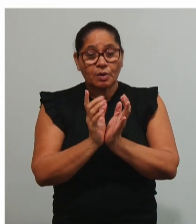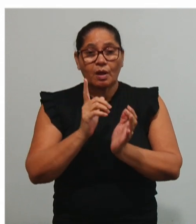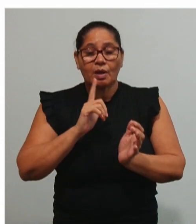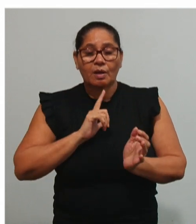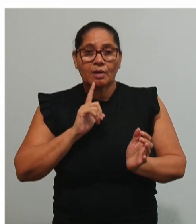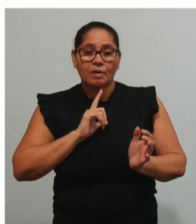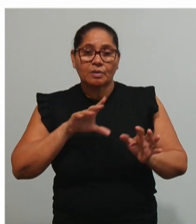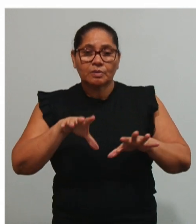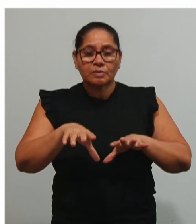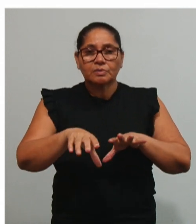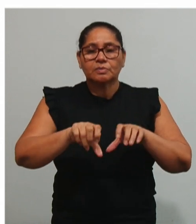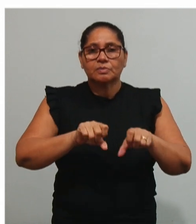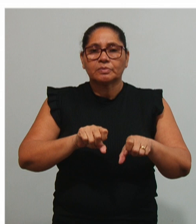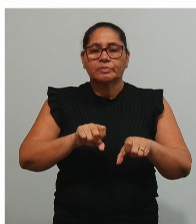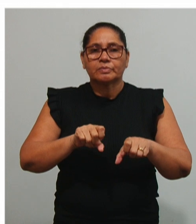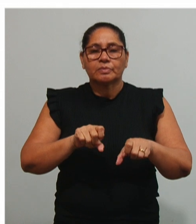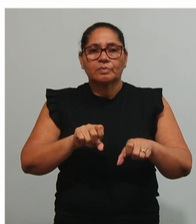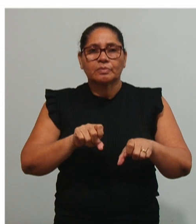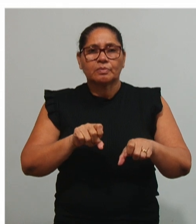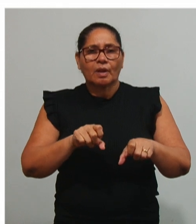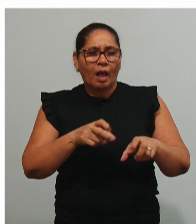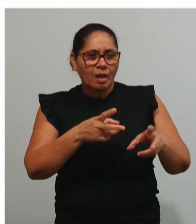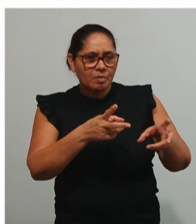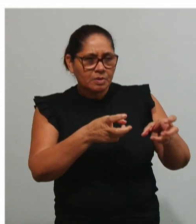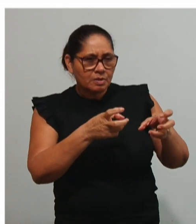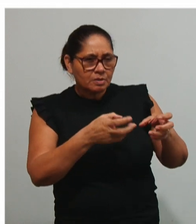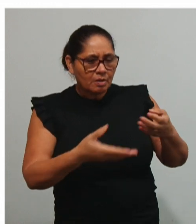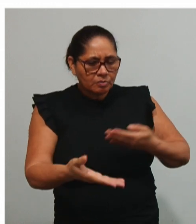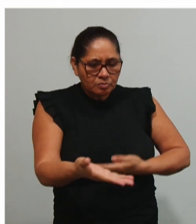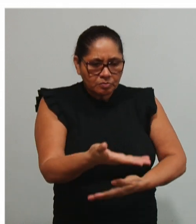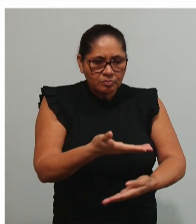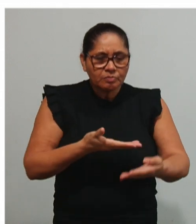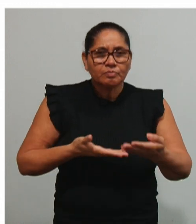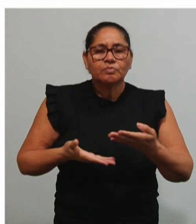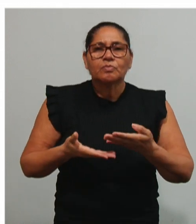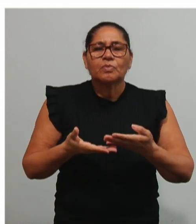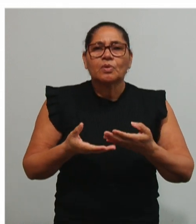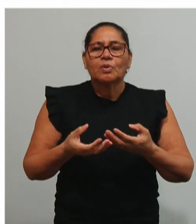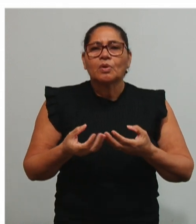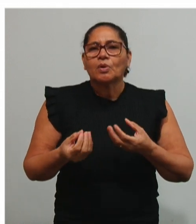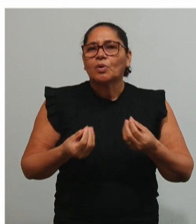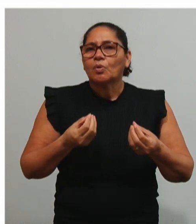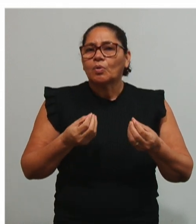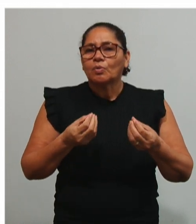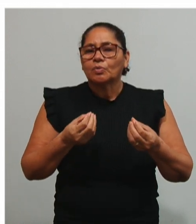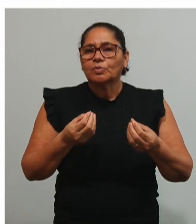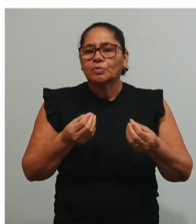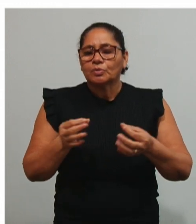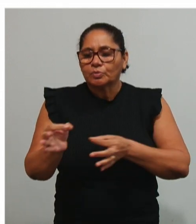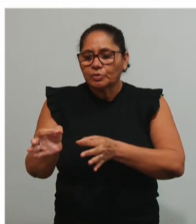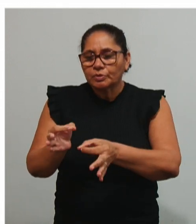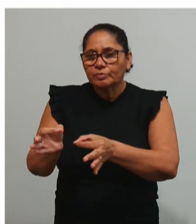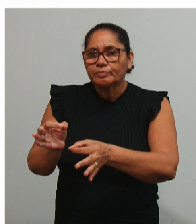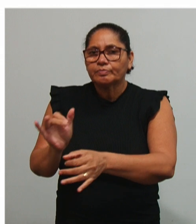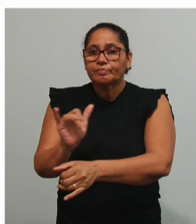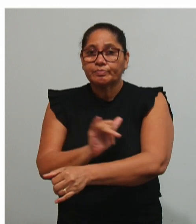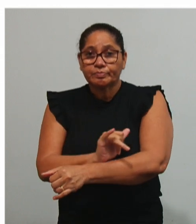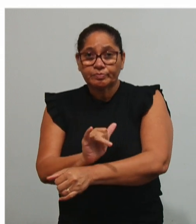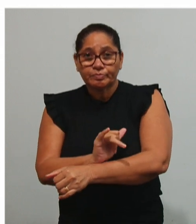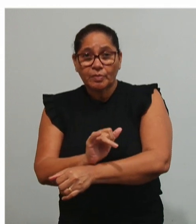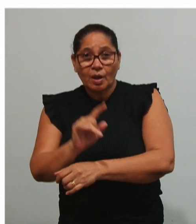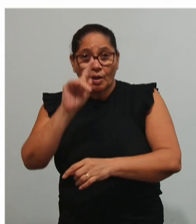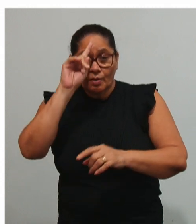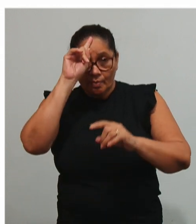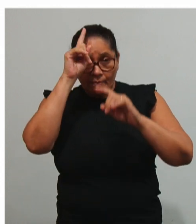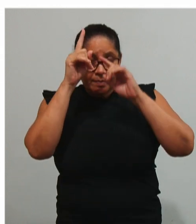uma formação, uma visão de processo muito mais relacionada com a questão do planejamento, né, numa